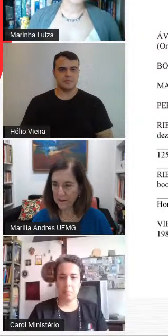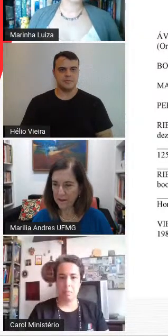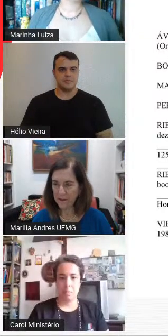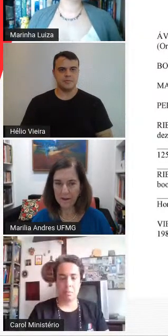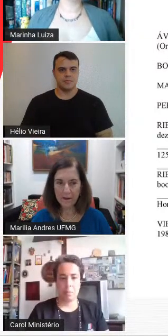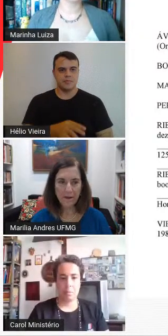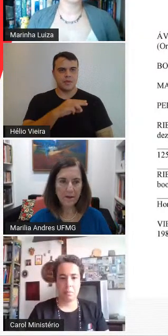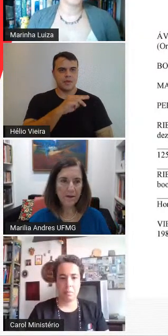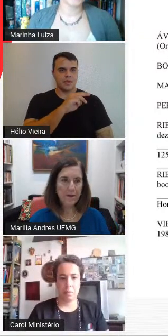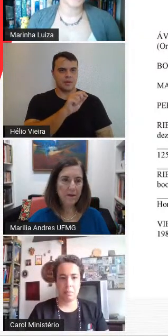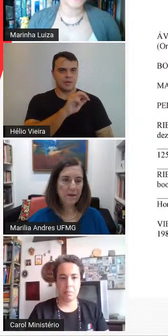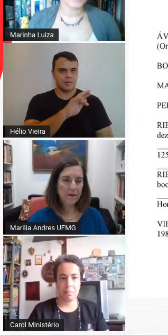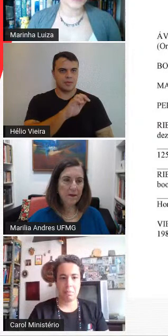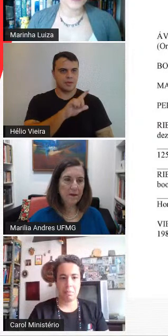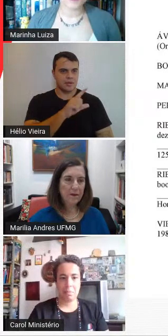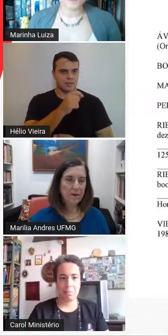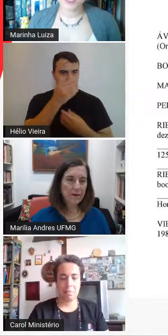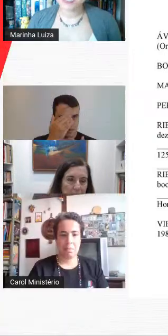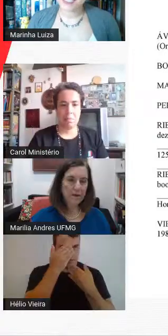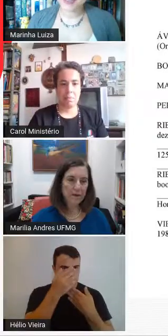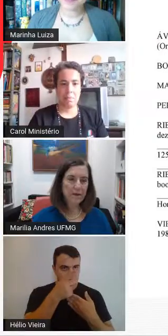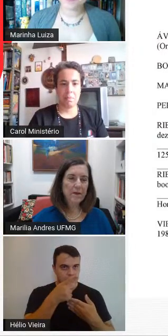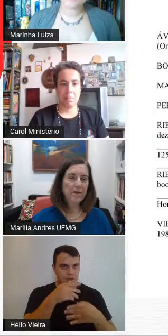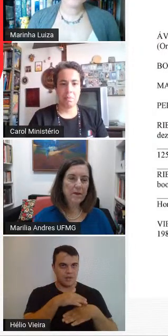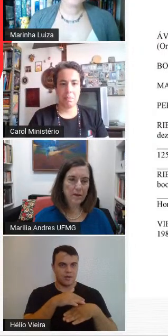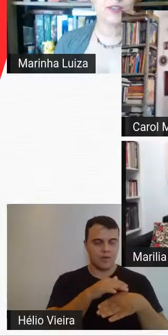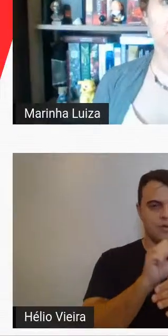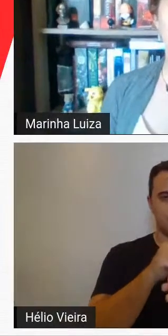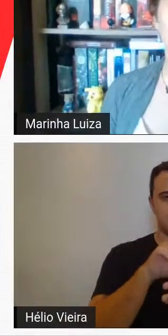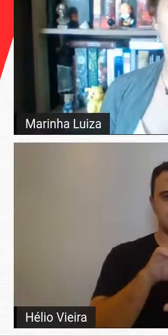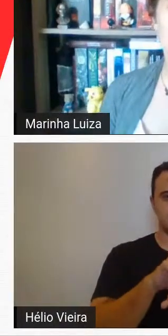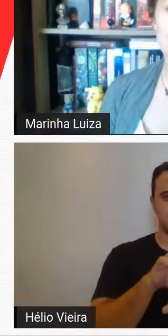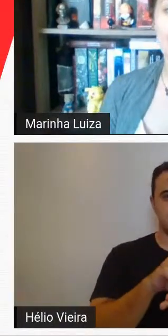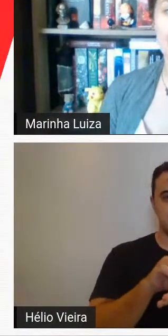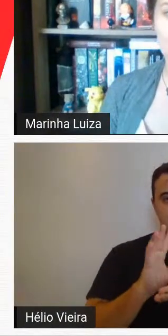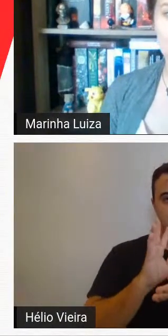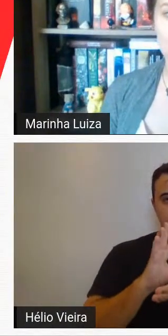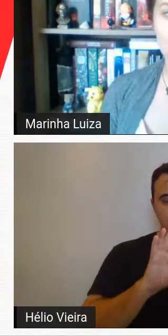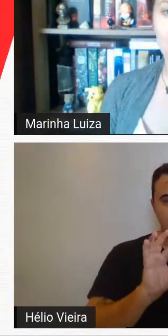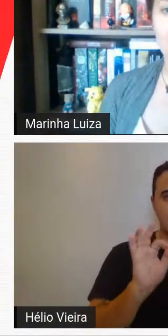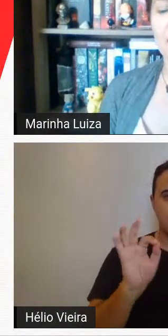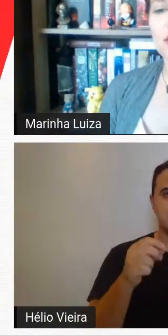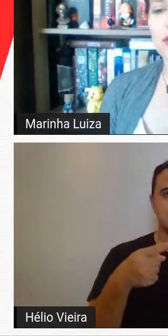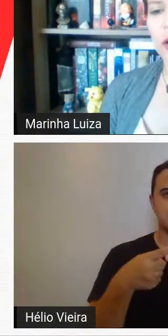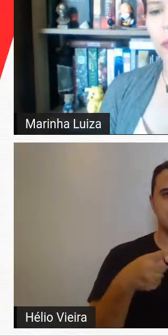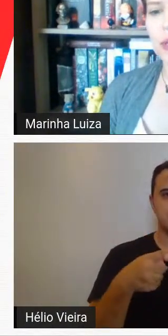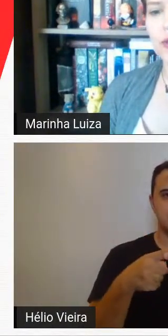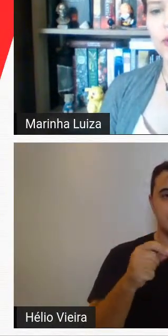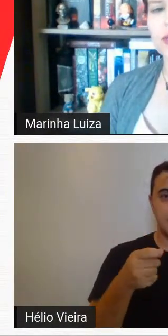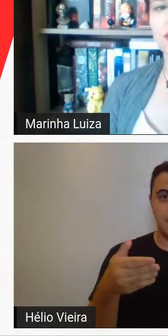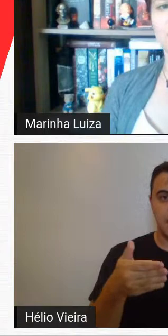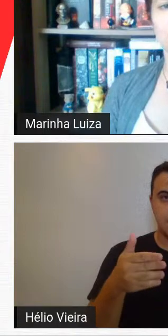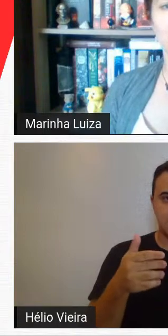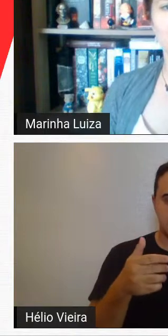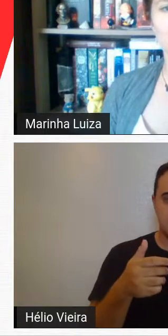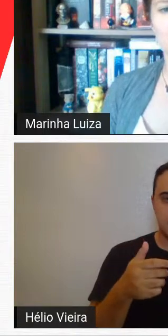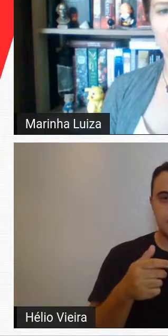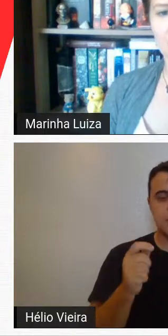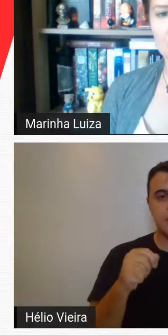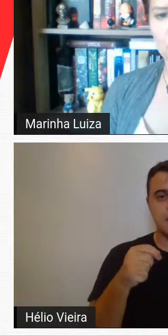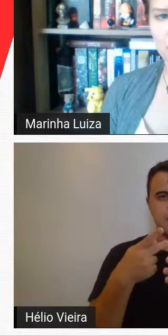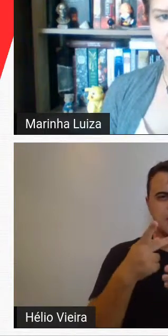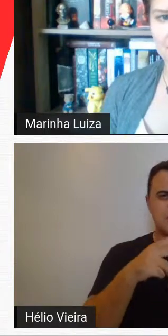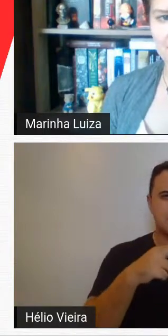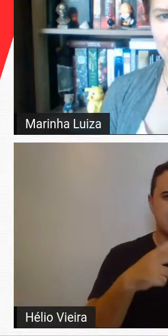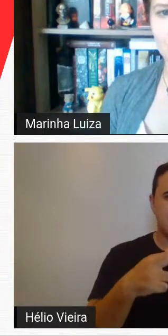Marília, muito obrigada pela conversa. Foi excelente. a gente está com pessoas aqui de vários